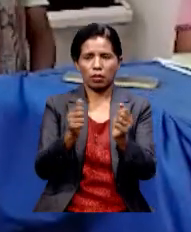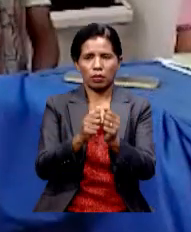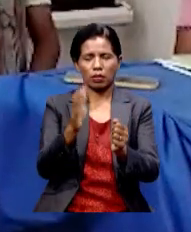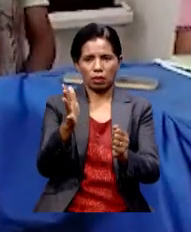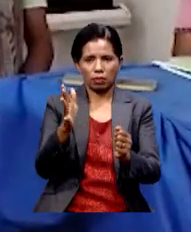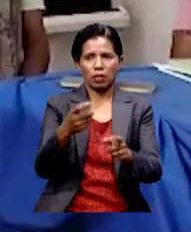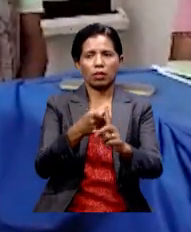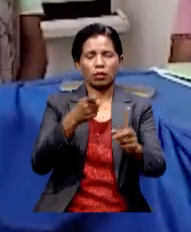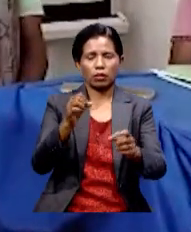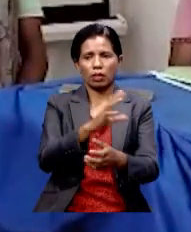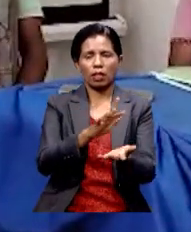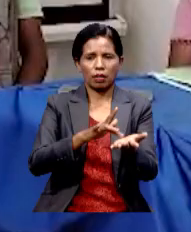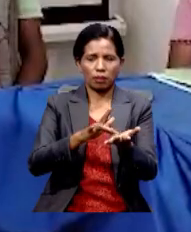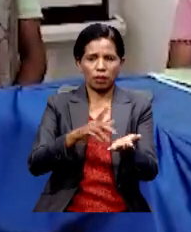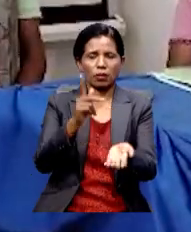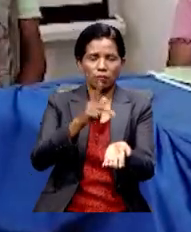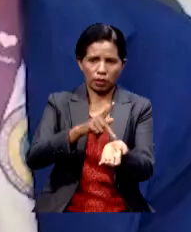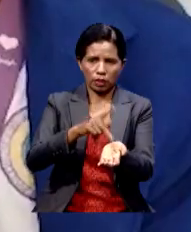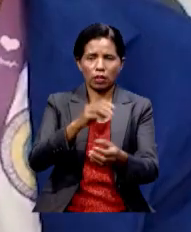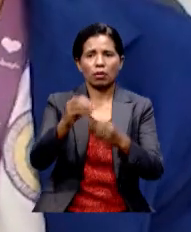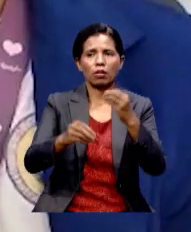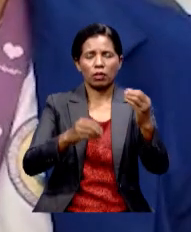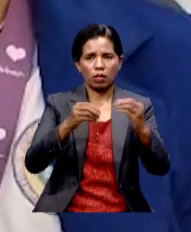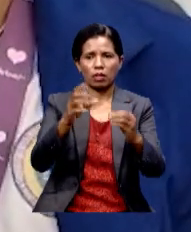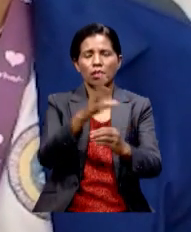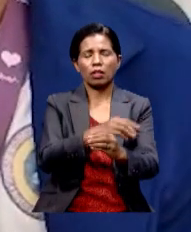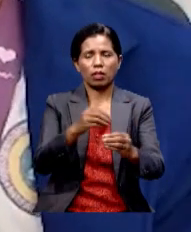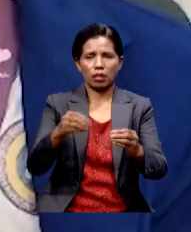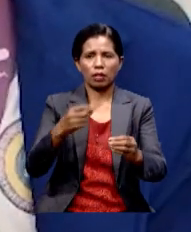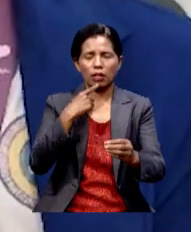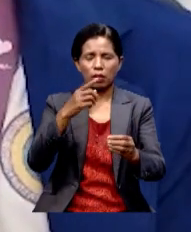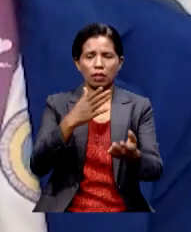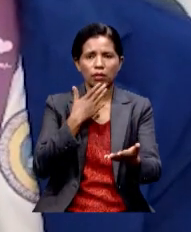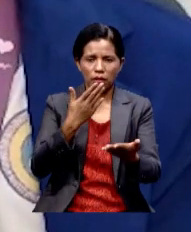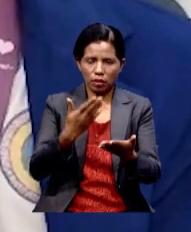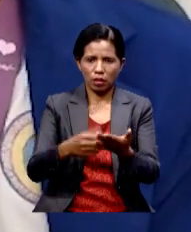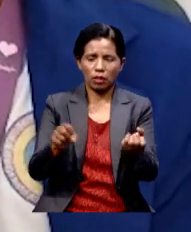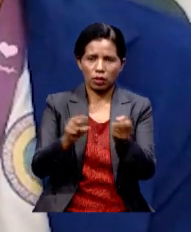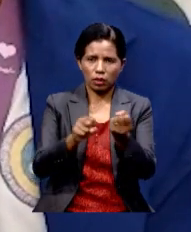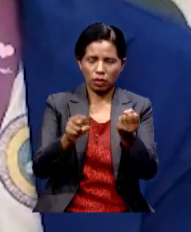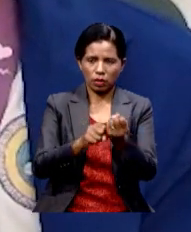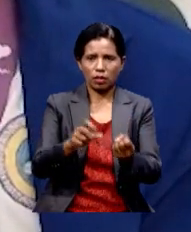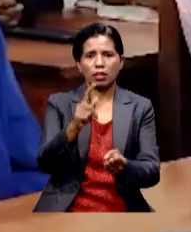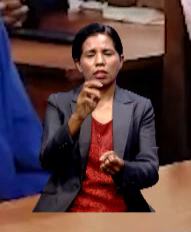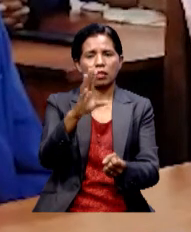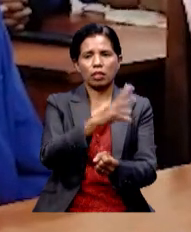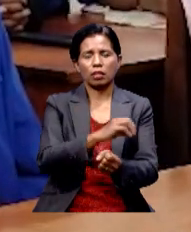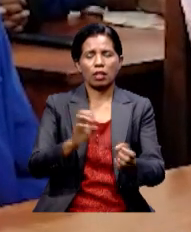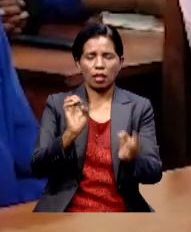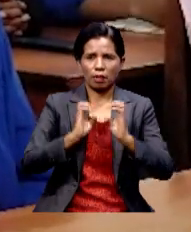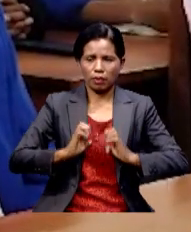com postos em farmácia no parteira, com a Basic Trauma Care, Basic Life Support, Obstetricia Emergency